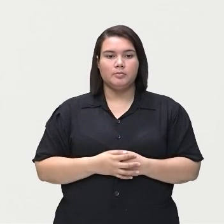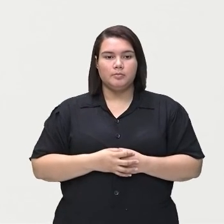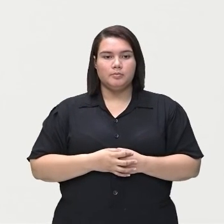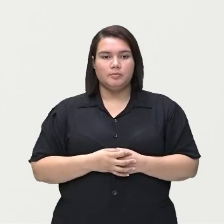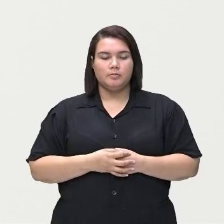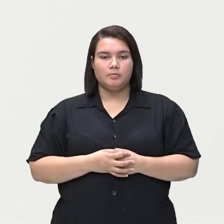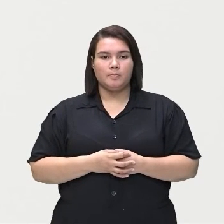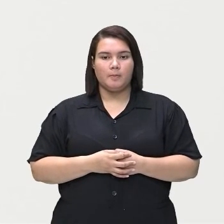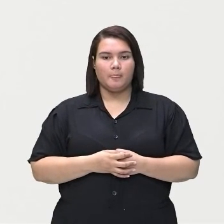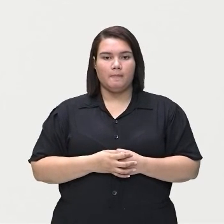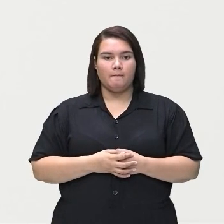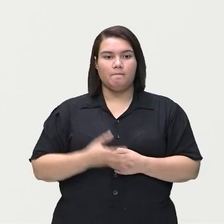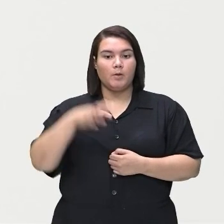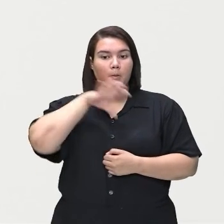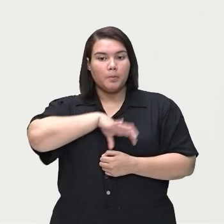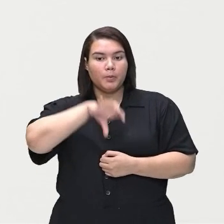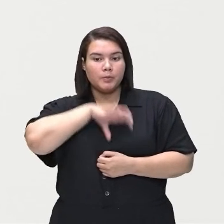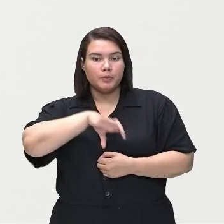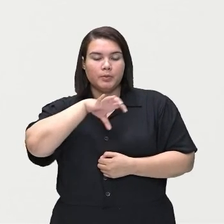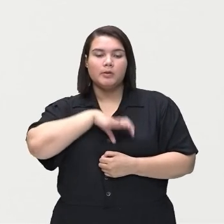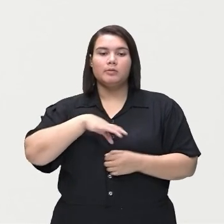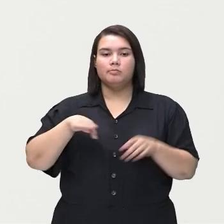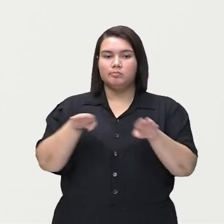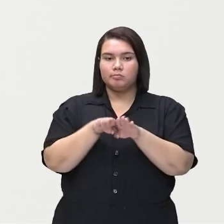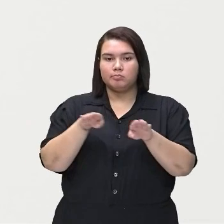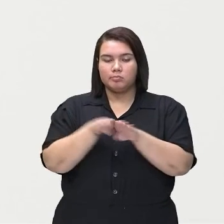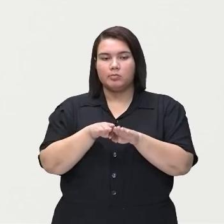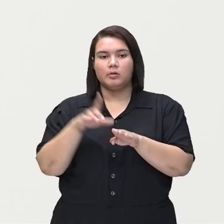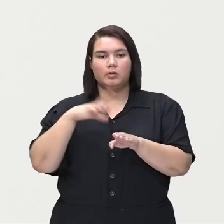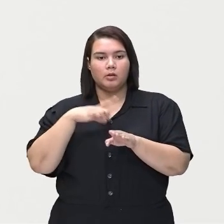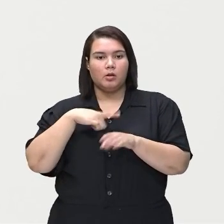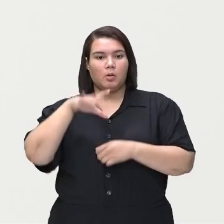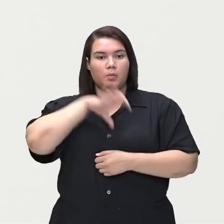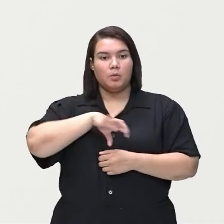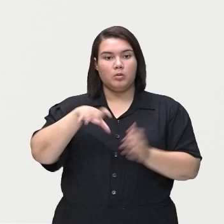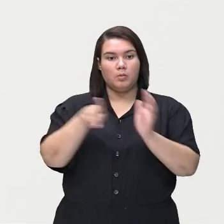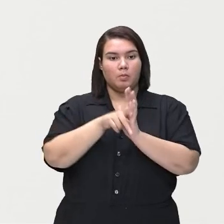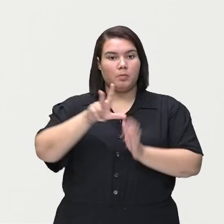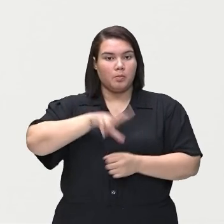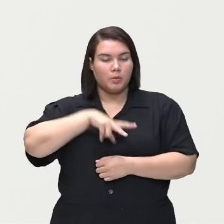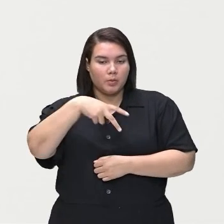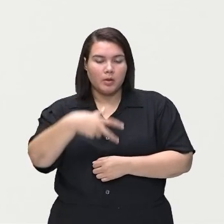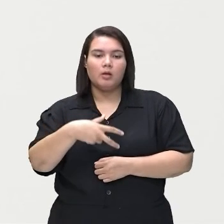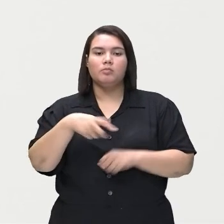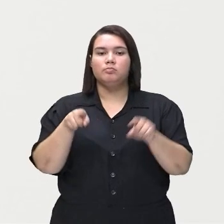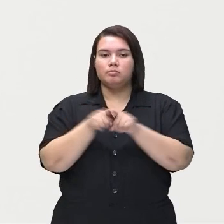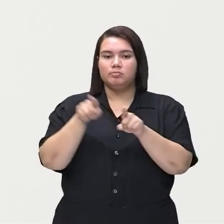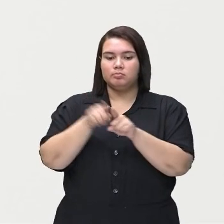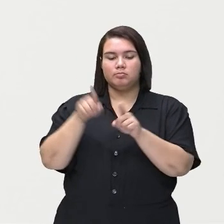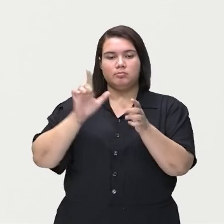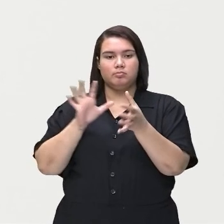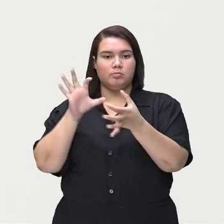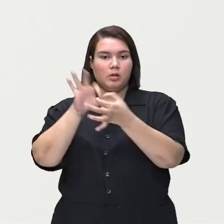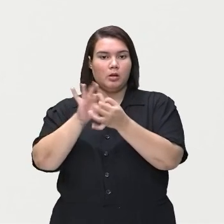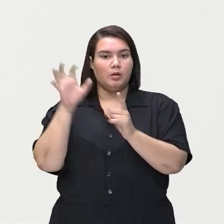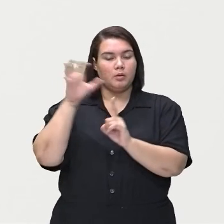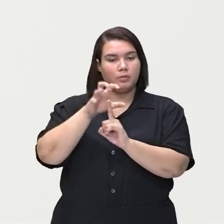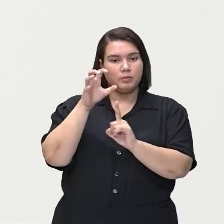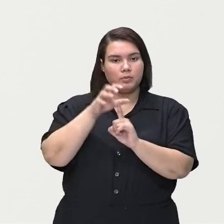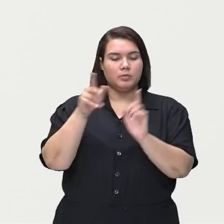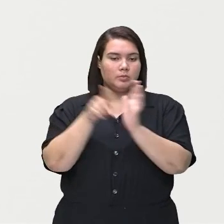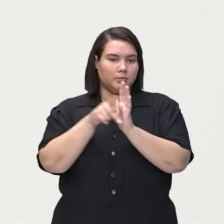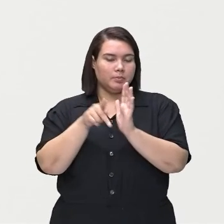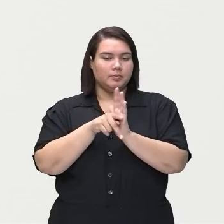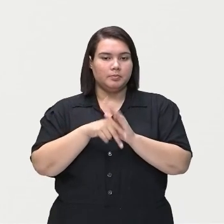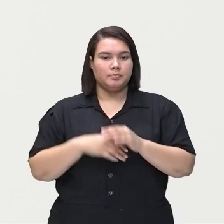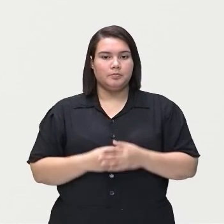latim. O nosso português e o português de Portugal também vão ter aí uma influência do